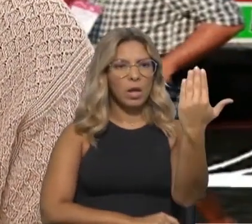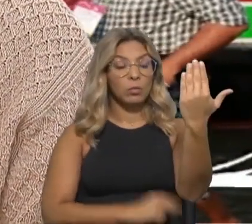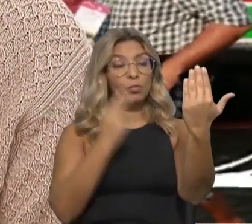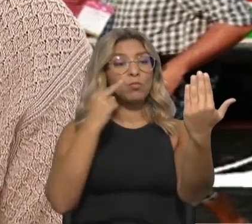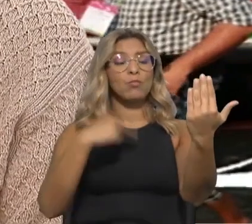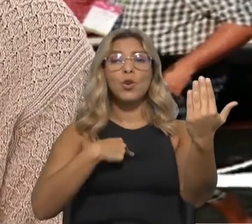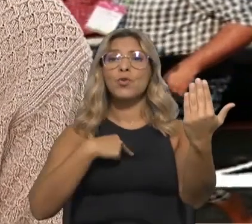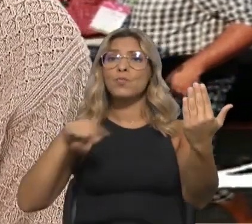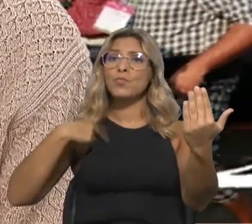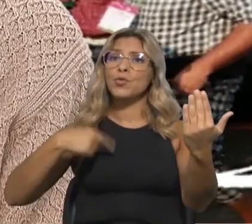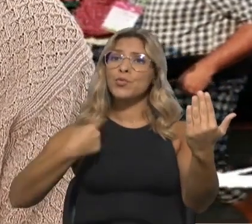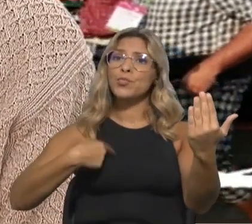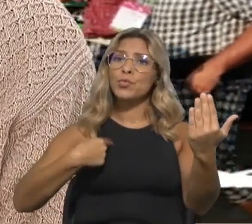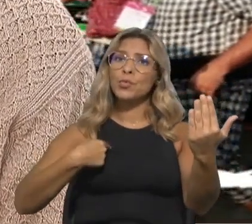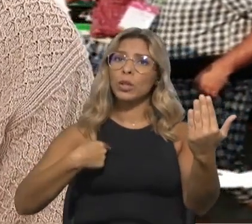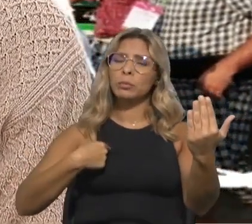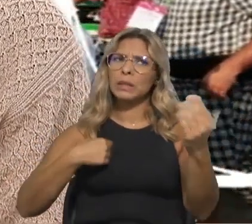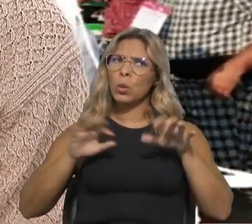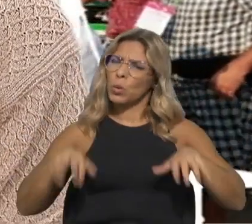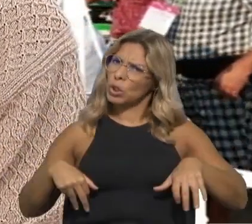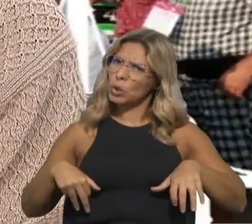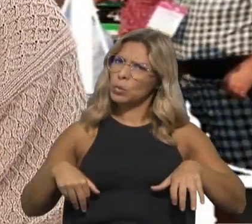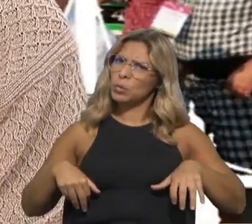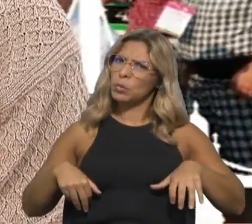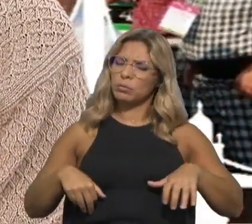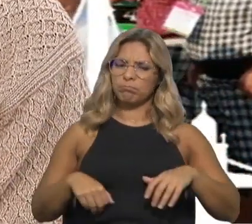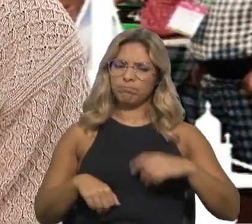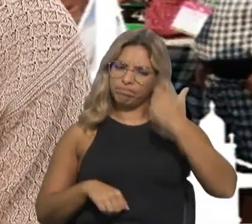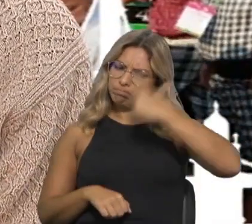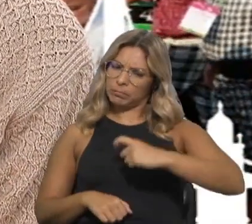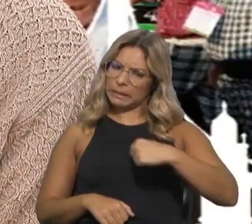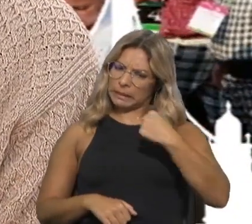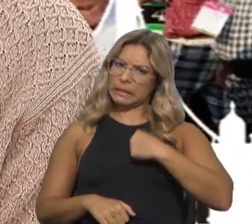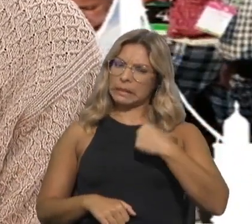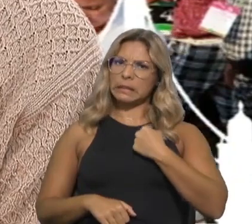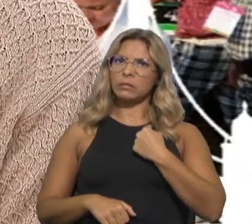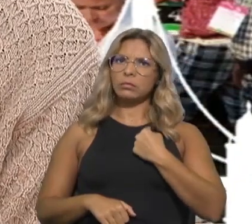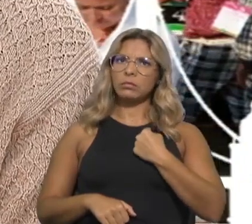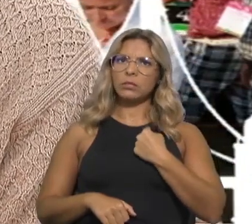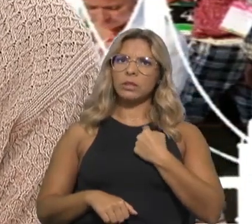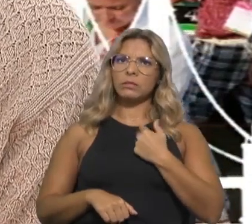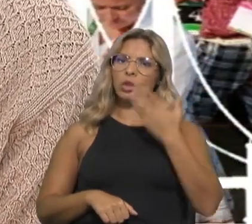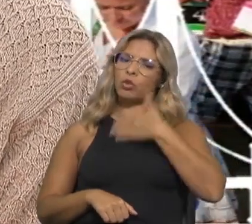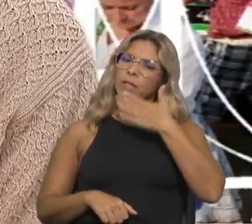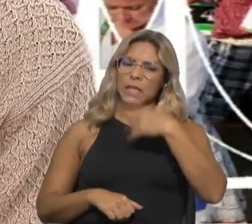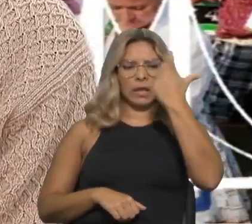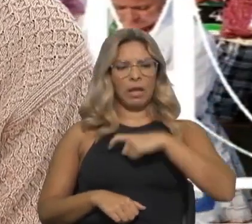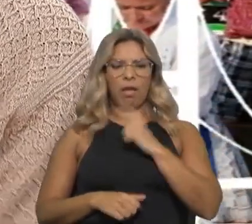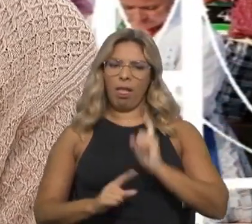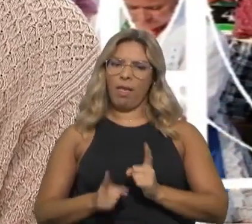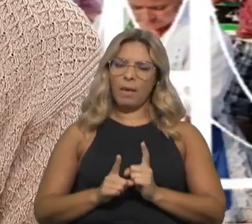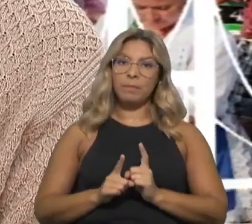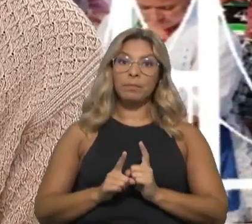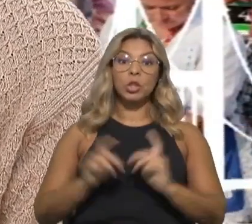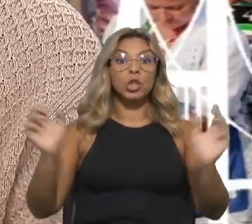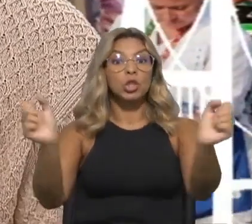próprios com o egoísmo com o nosso narcisismo com a nossa autossuficiência e então a